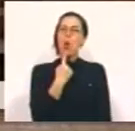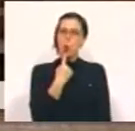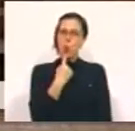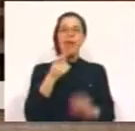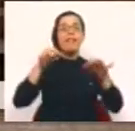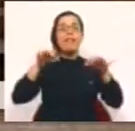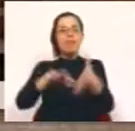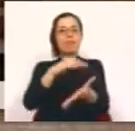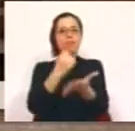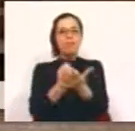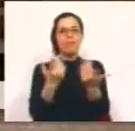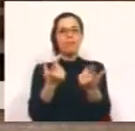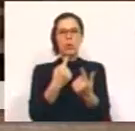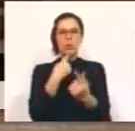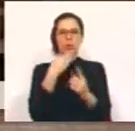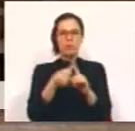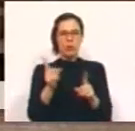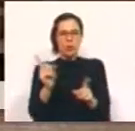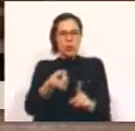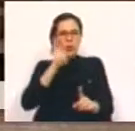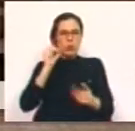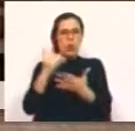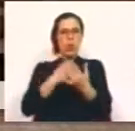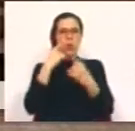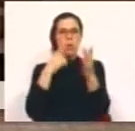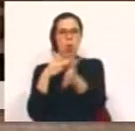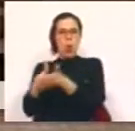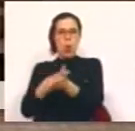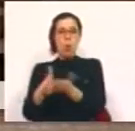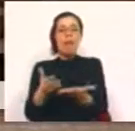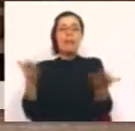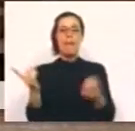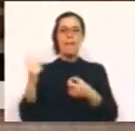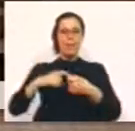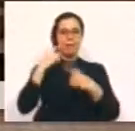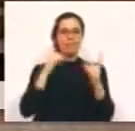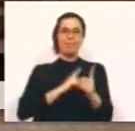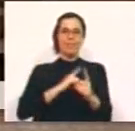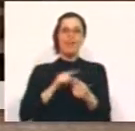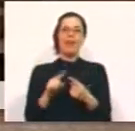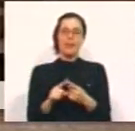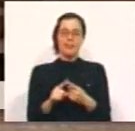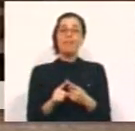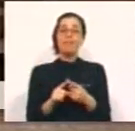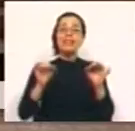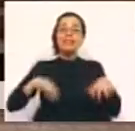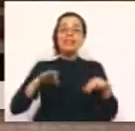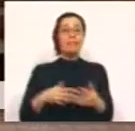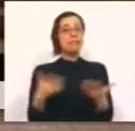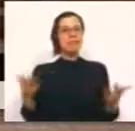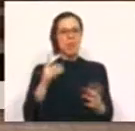Falta acabar com os monstruosos sorvedouros de recursos públicos que são as parcerias público-privadas. Falta acabar